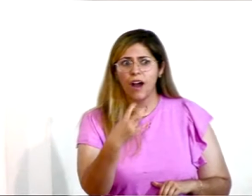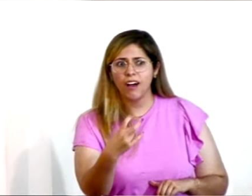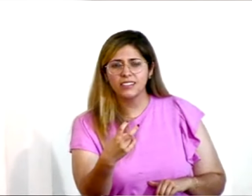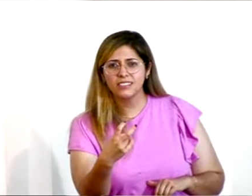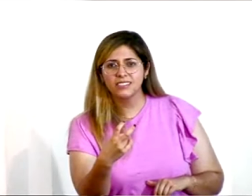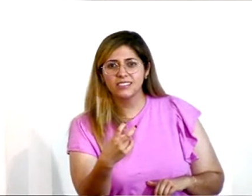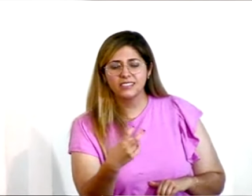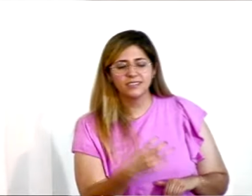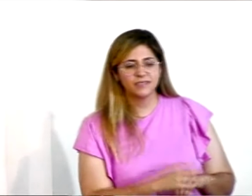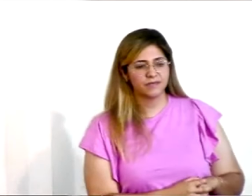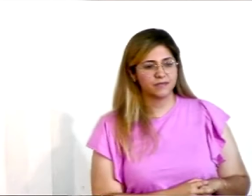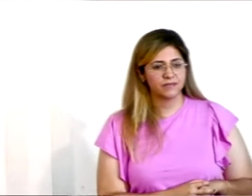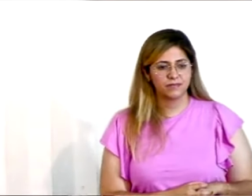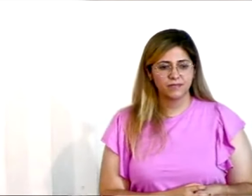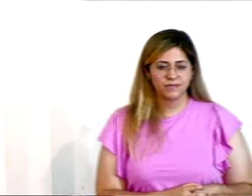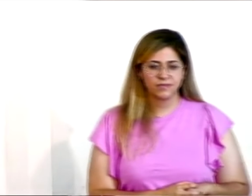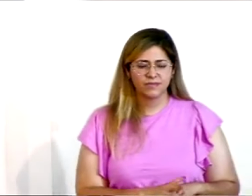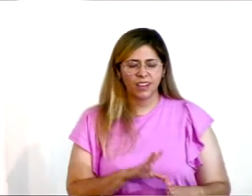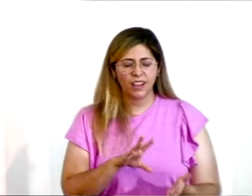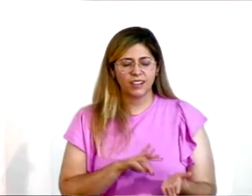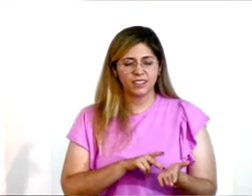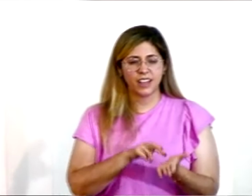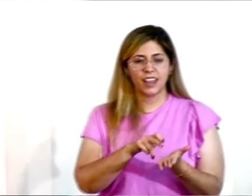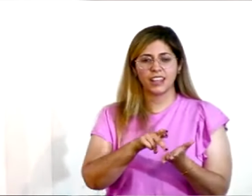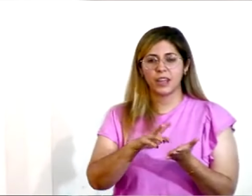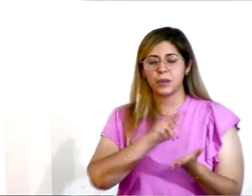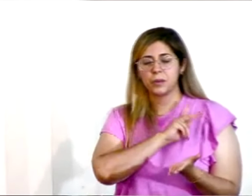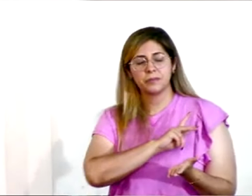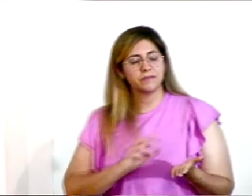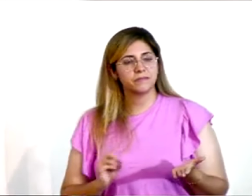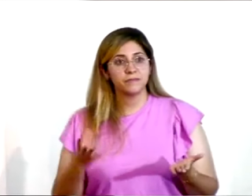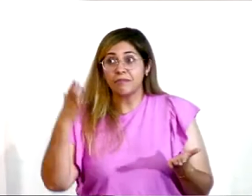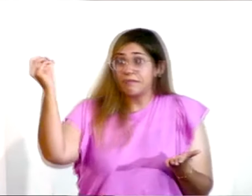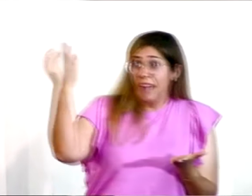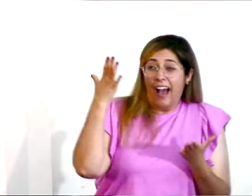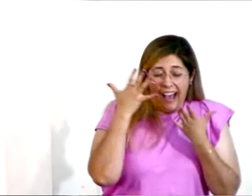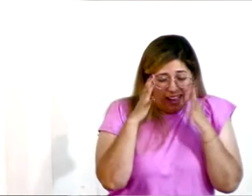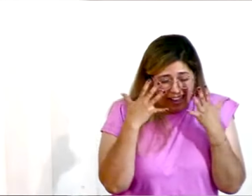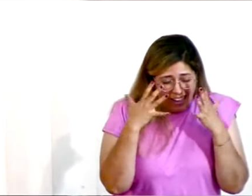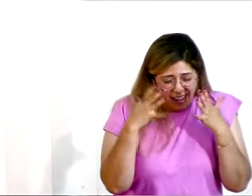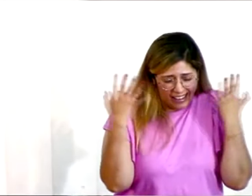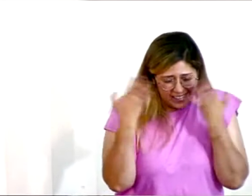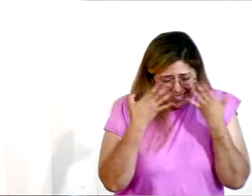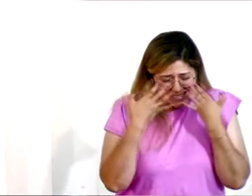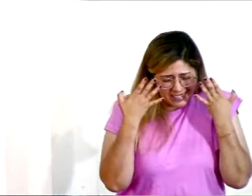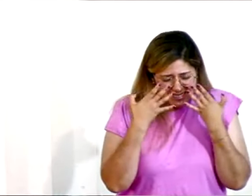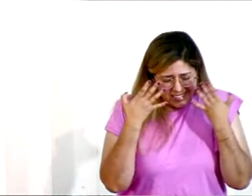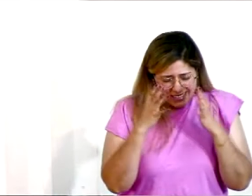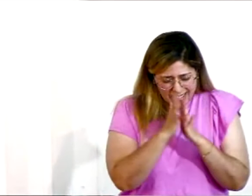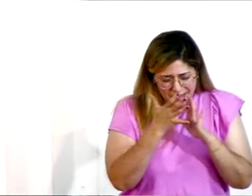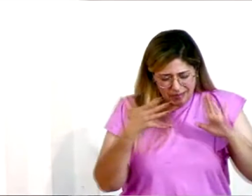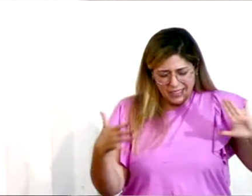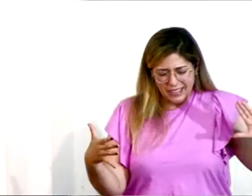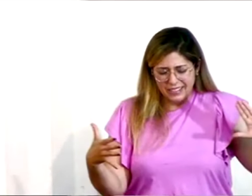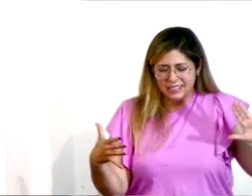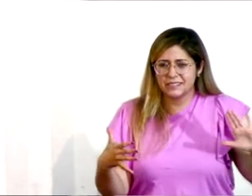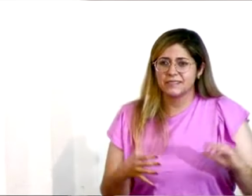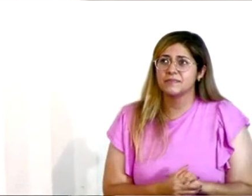mostra. E caindo por terra, ou seja, lá no chão, ouviu uma voz que lhe